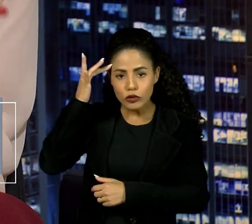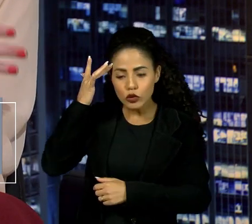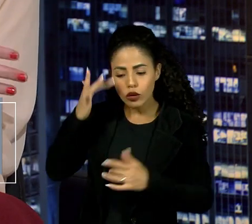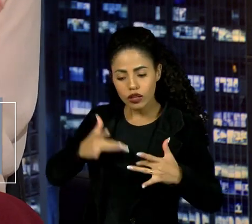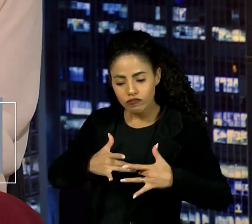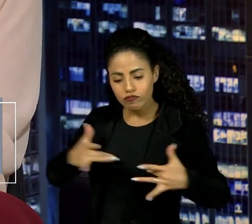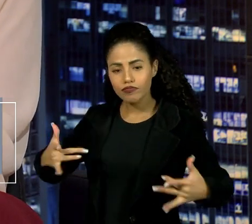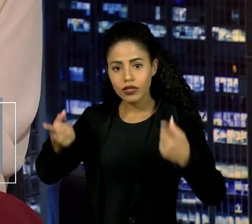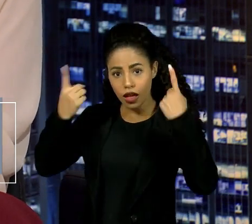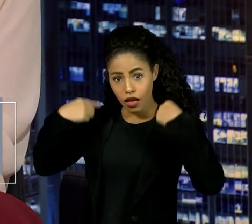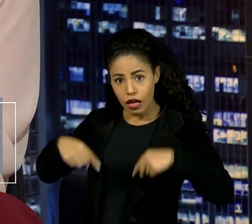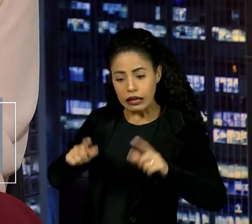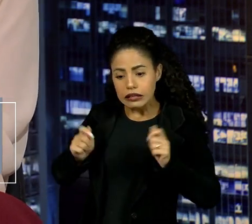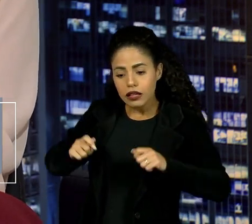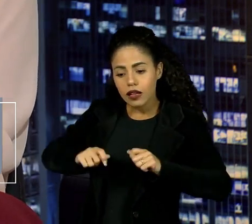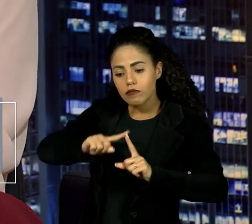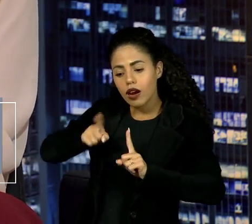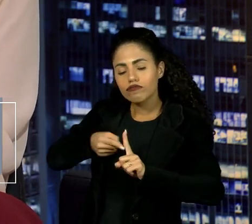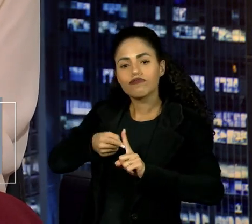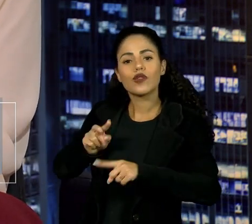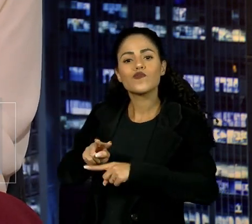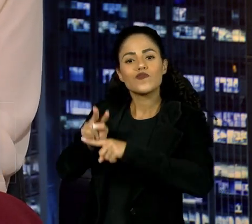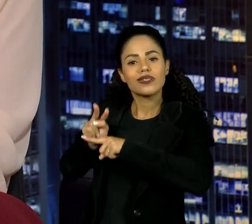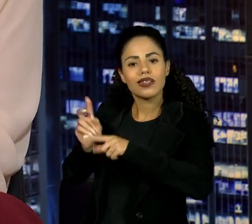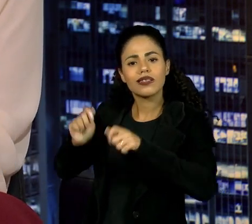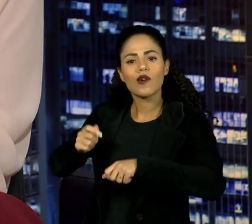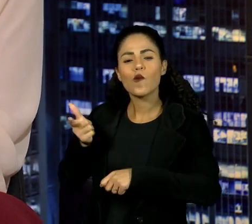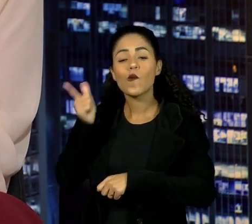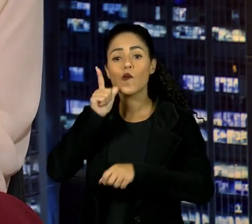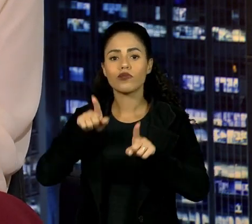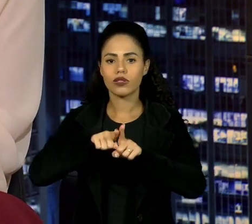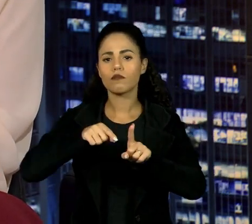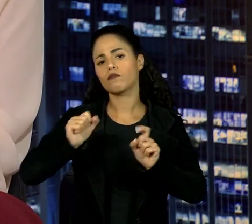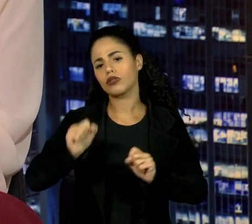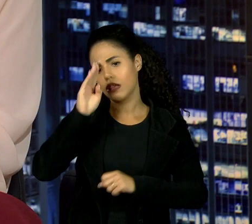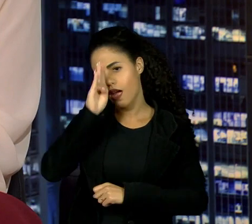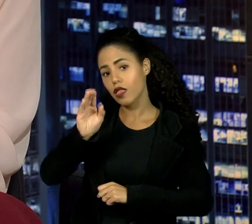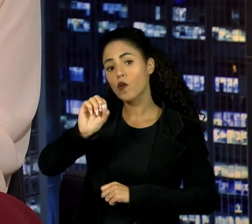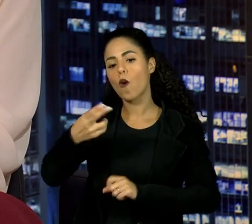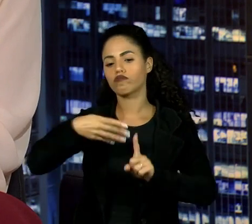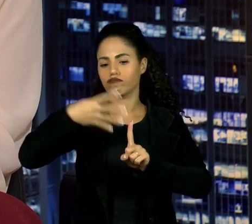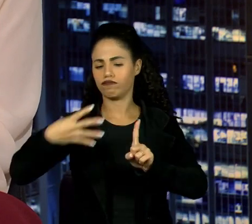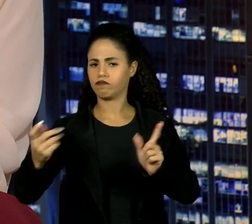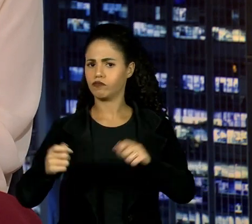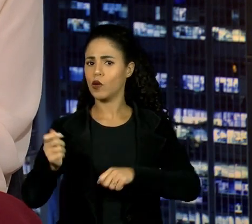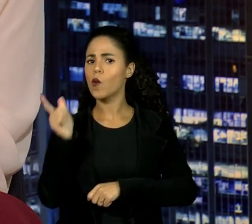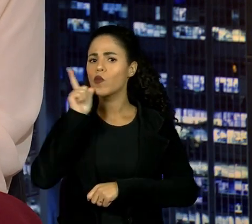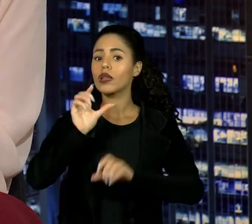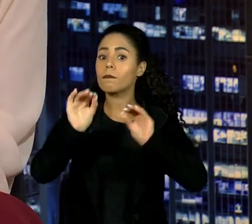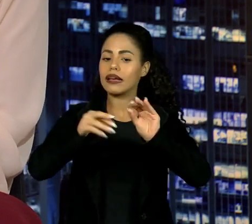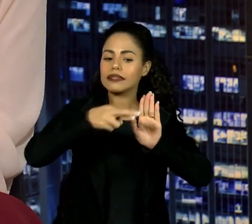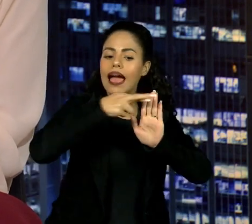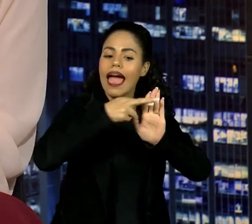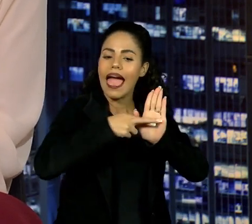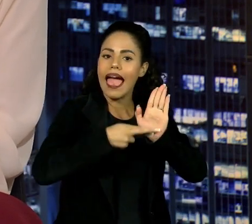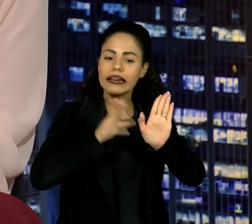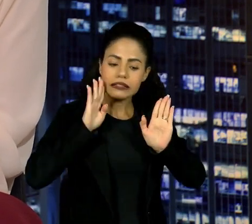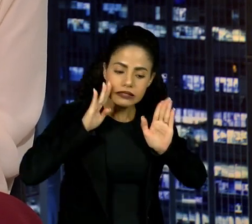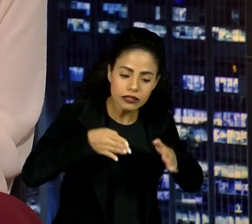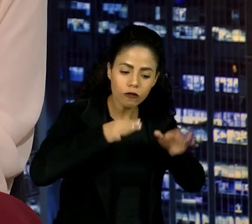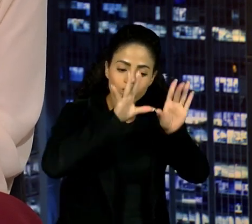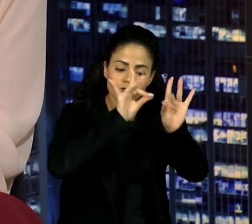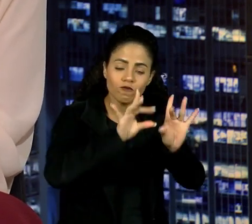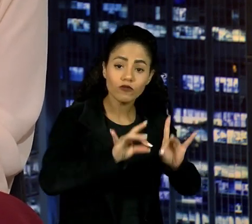casal, hétero ou homoafetivo, gestar um bebê no útero de uma terceira pessoa. Há regras muito específicas, para